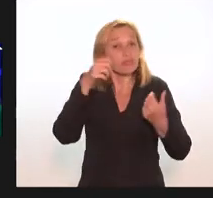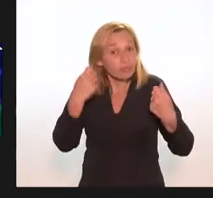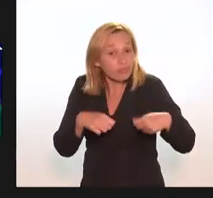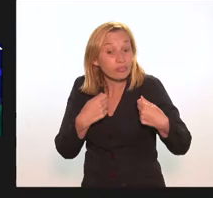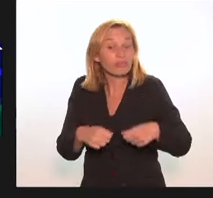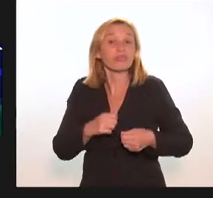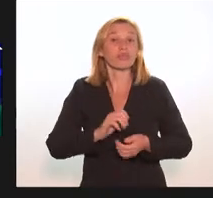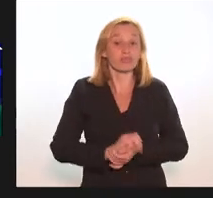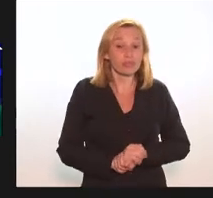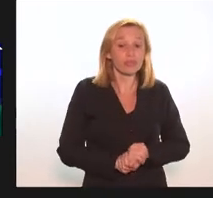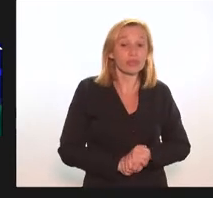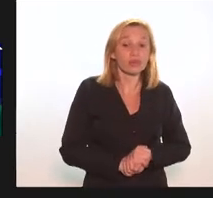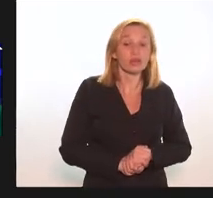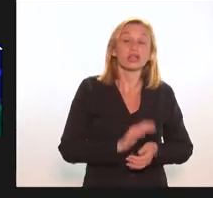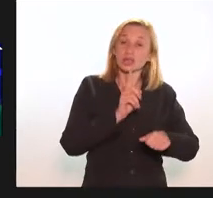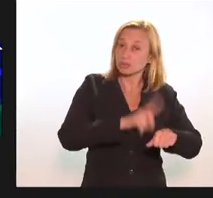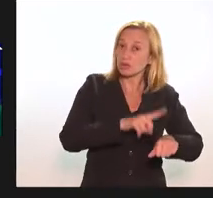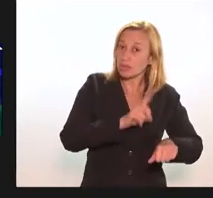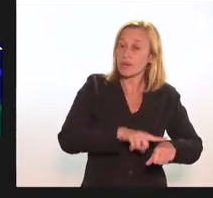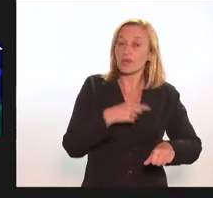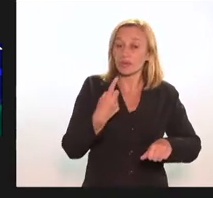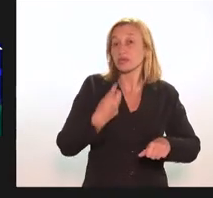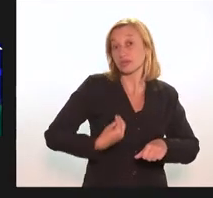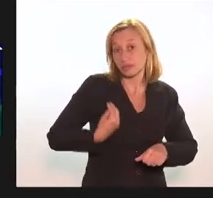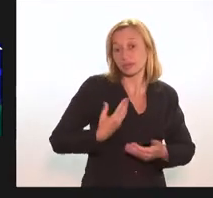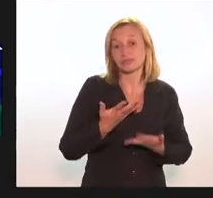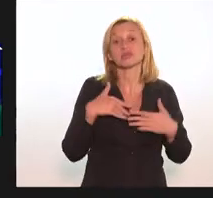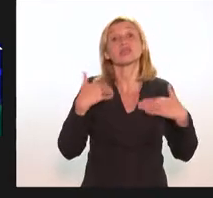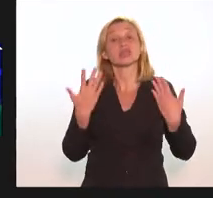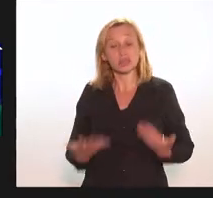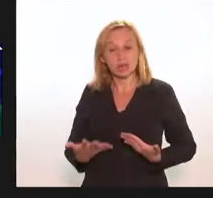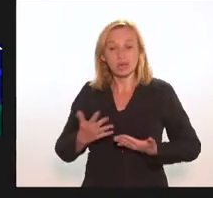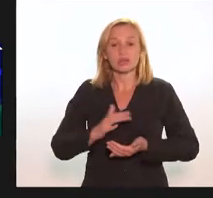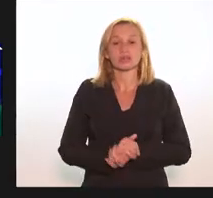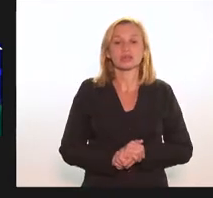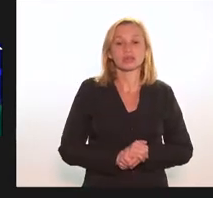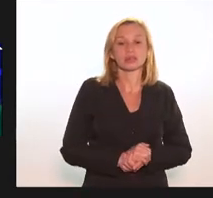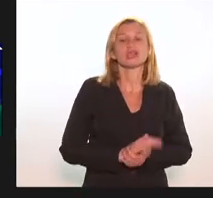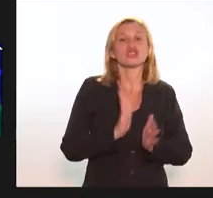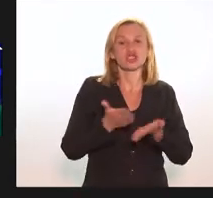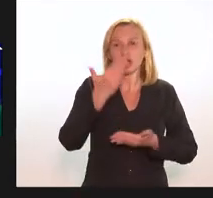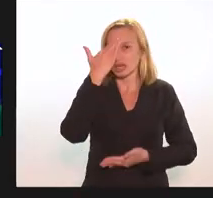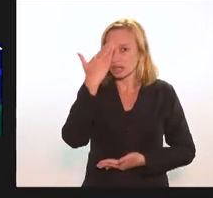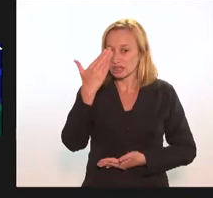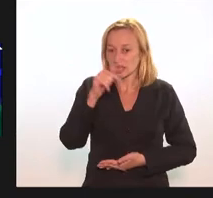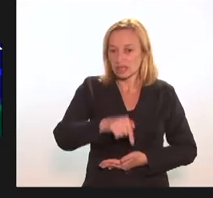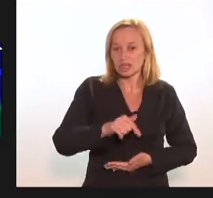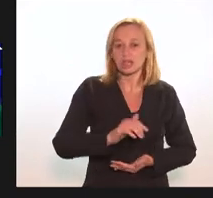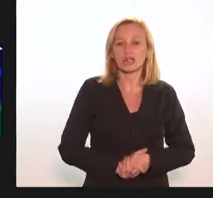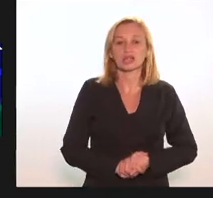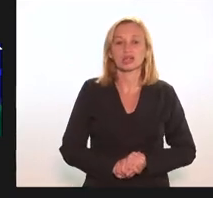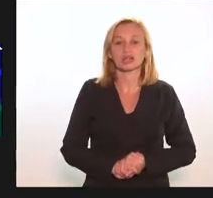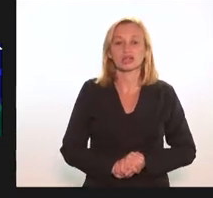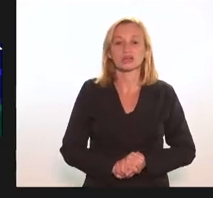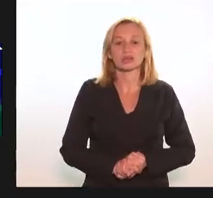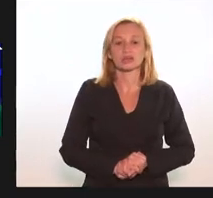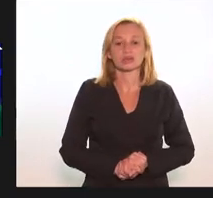necessária, né, para esse momento que a gente vive. Então, eu fico por aqui já agradecendo, né,